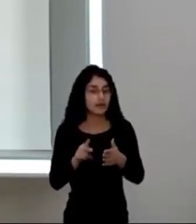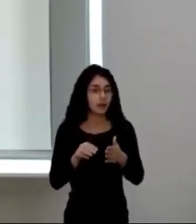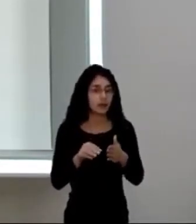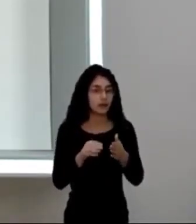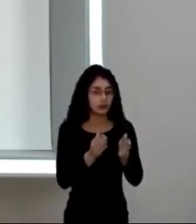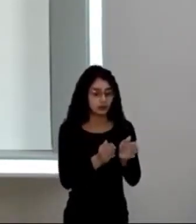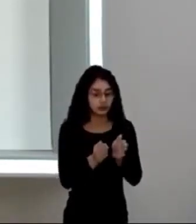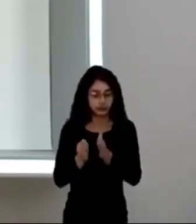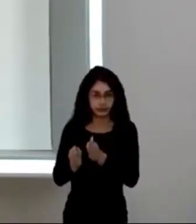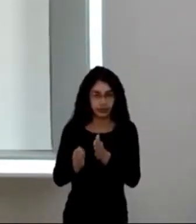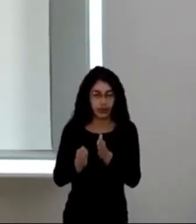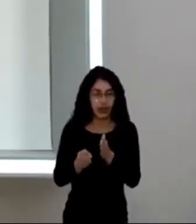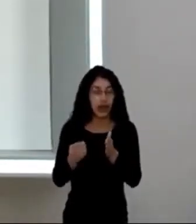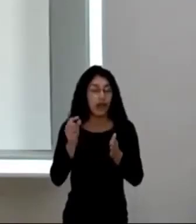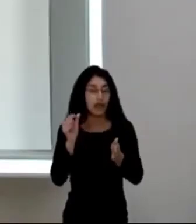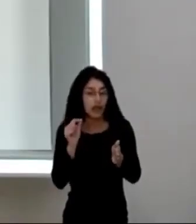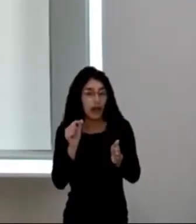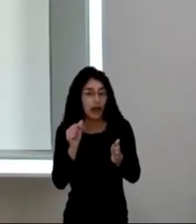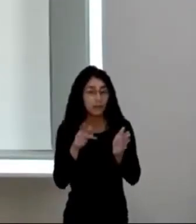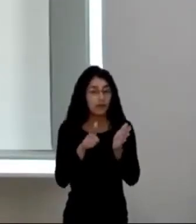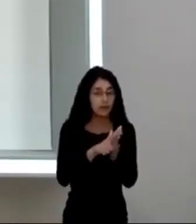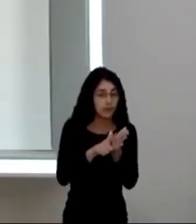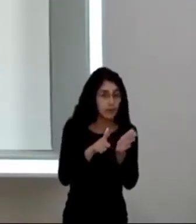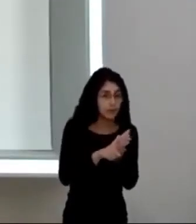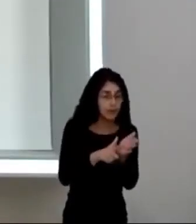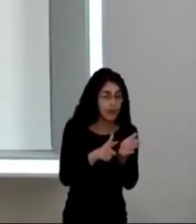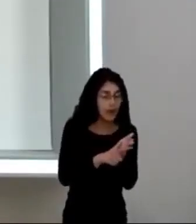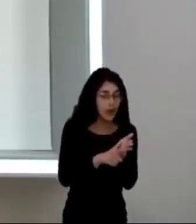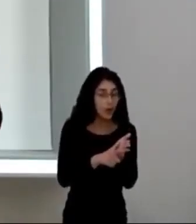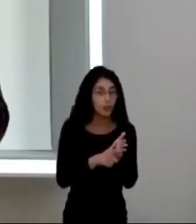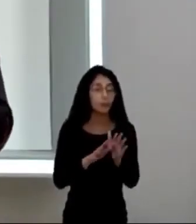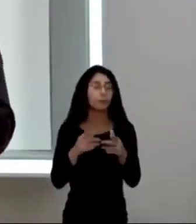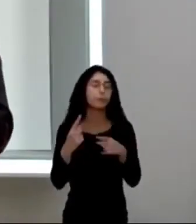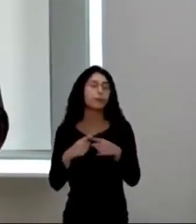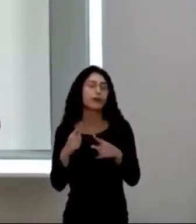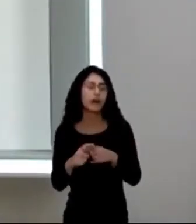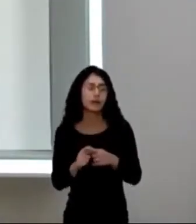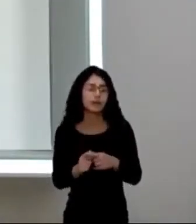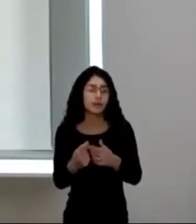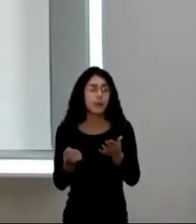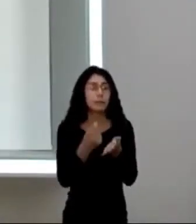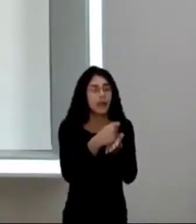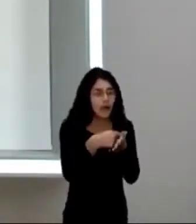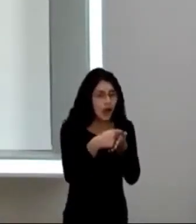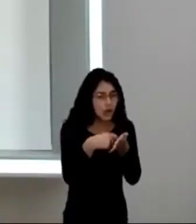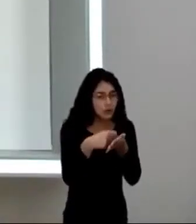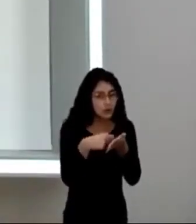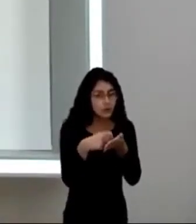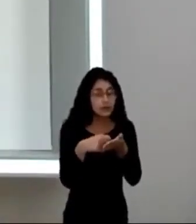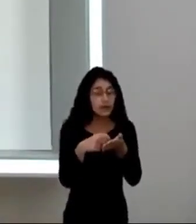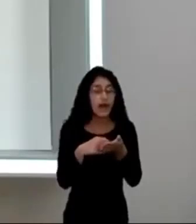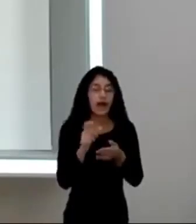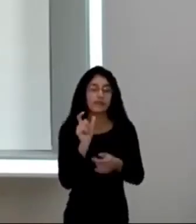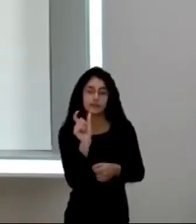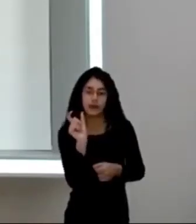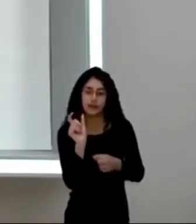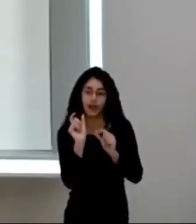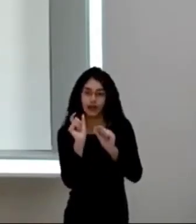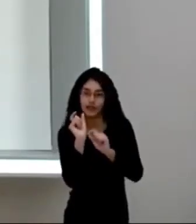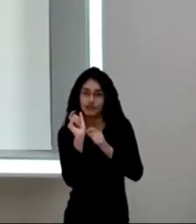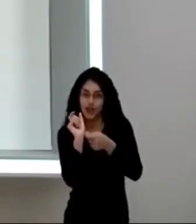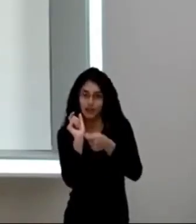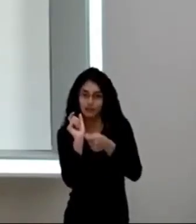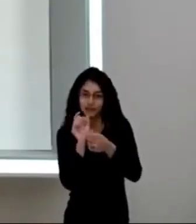cantinho. Lápis, papel, né, bloco para anotações. Por quê? Para que você possa anotar aí as palavras-chave e os conceitos